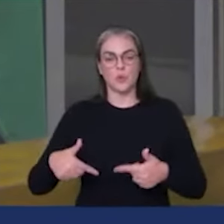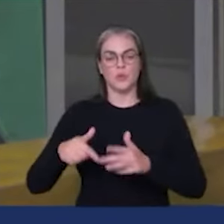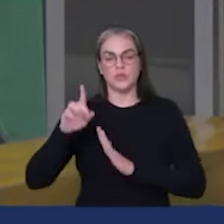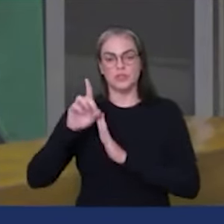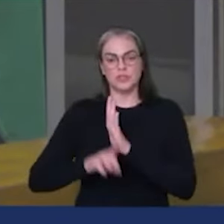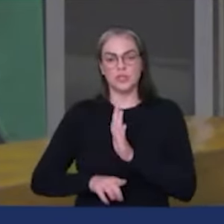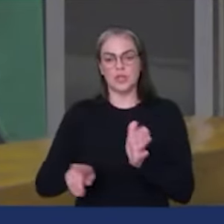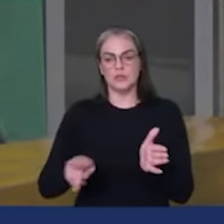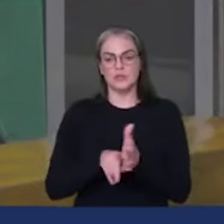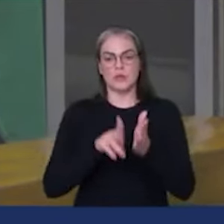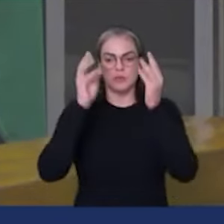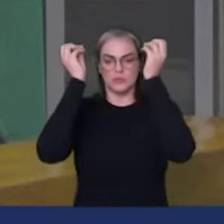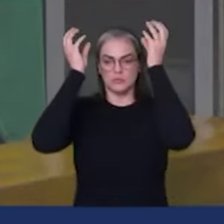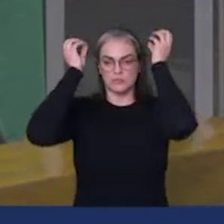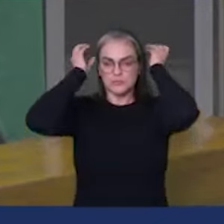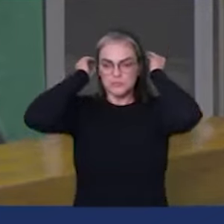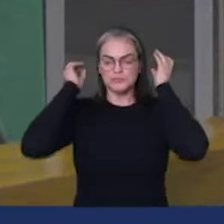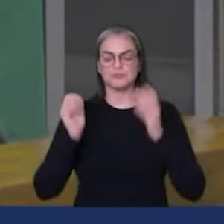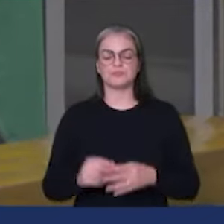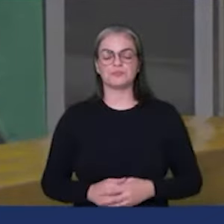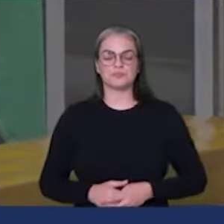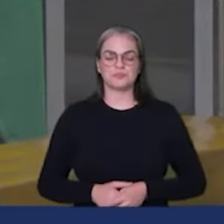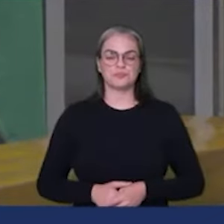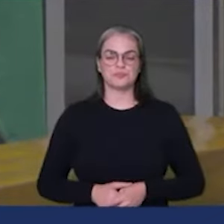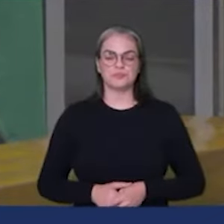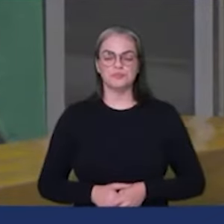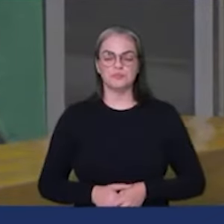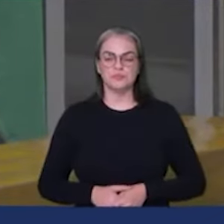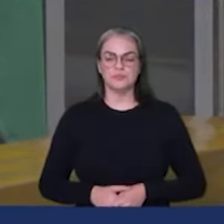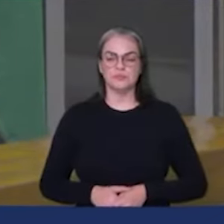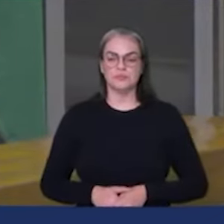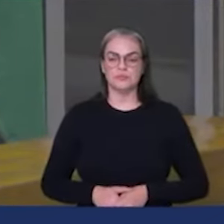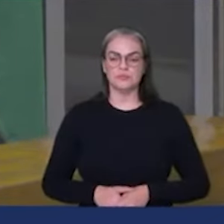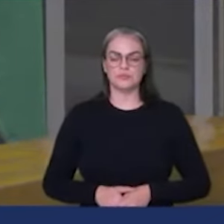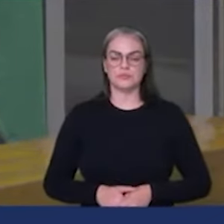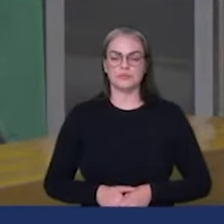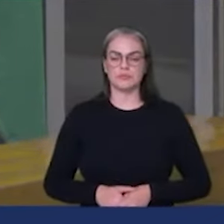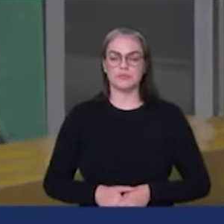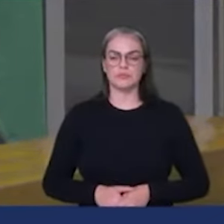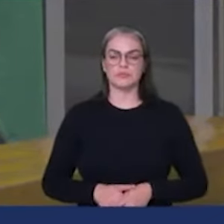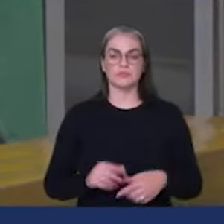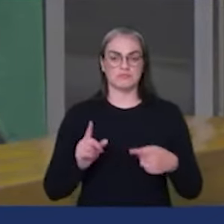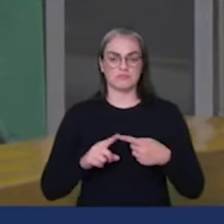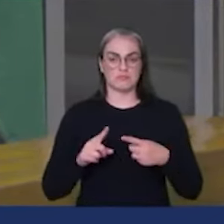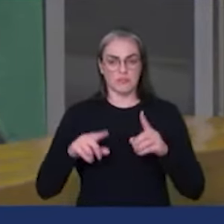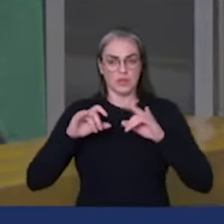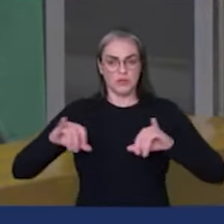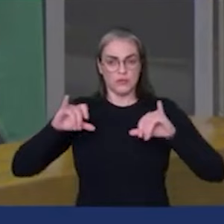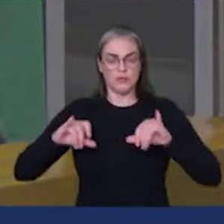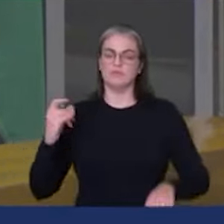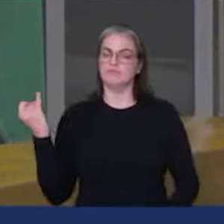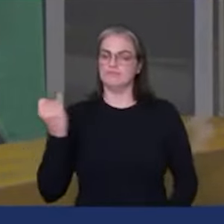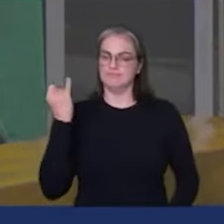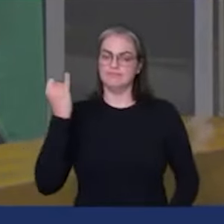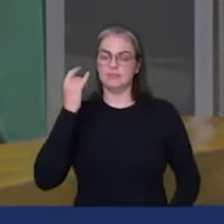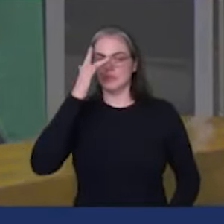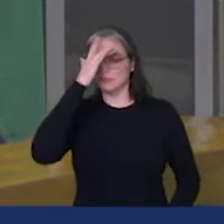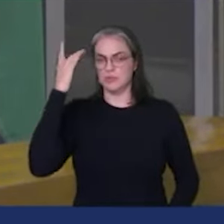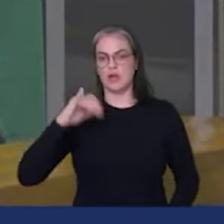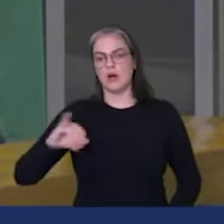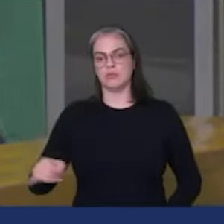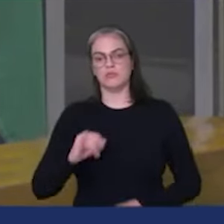para pessoas com TDAH. Em se tratando de informações à sociedade, quero ressaltar o papel fundamental dos influenciadores da internet, que,